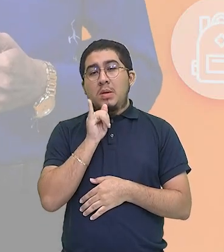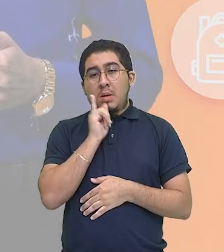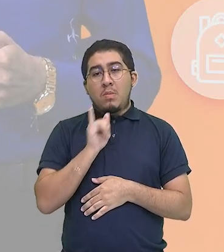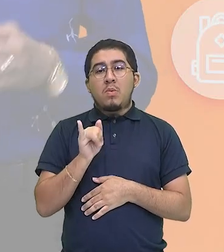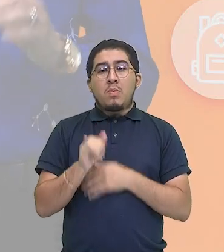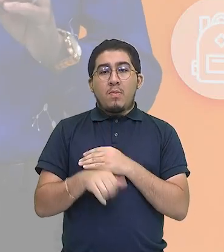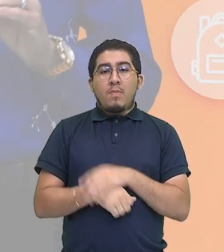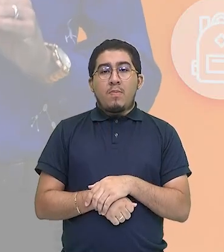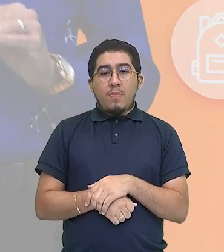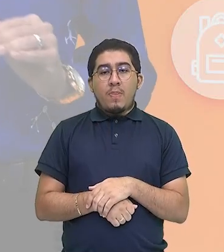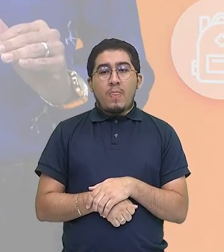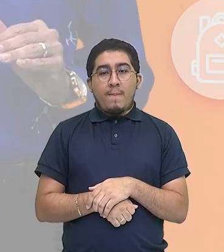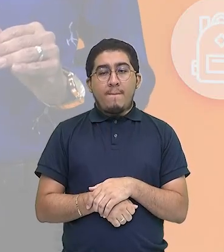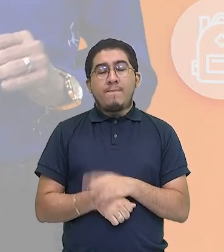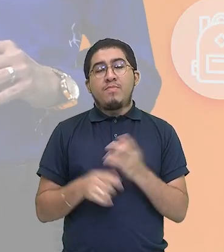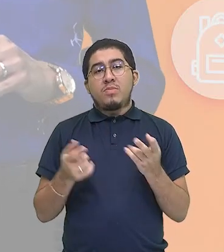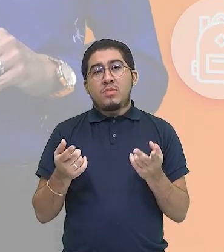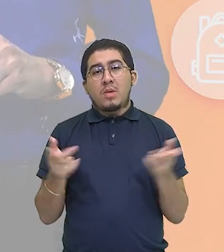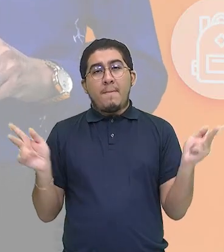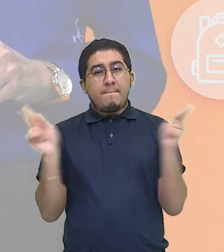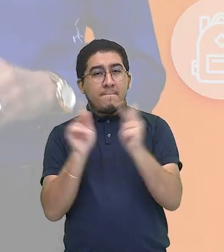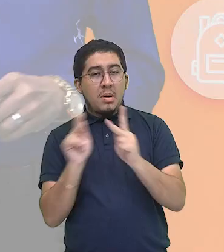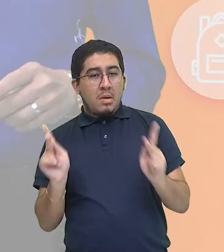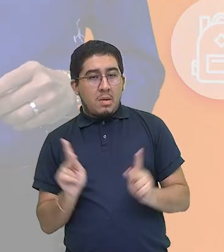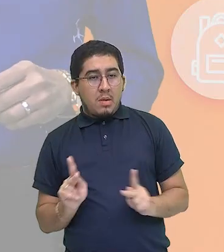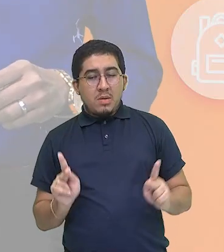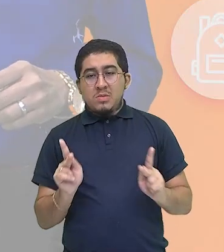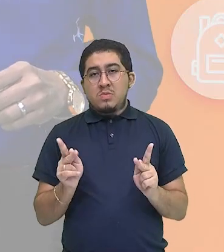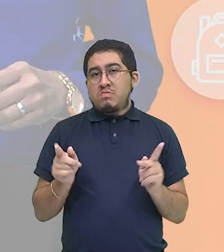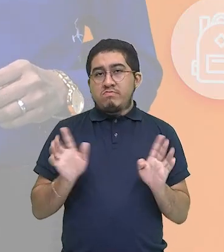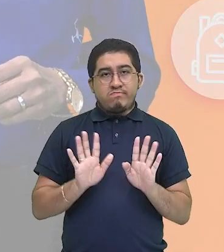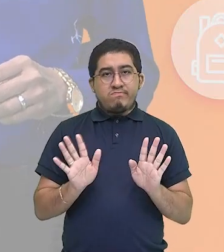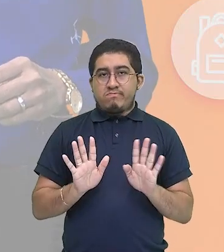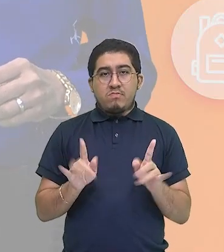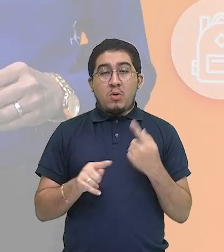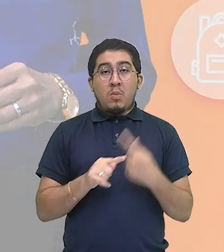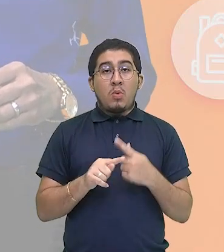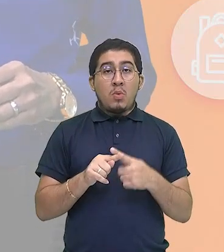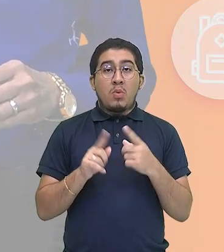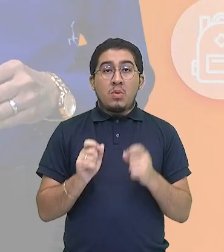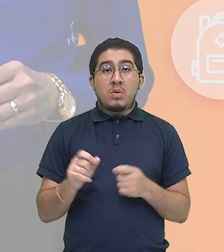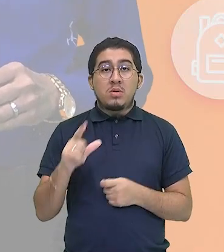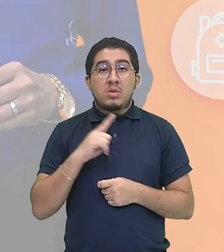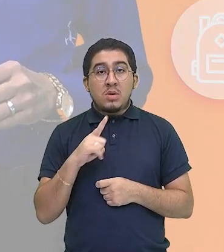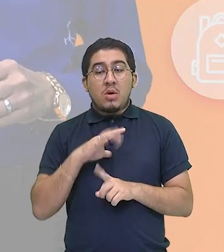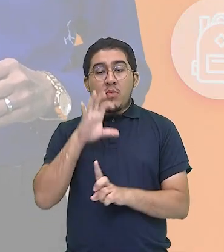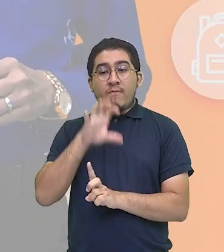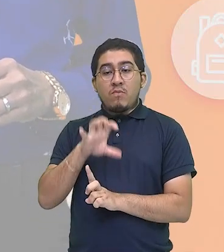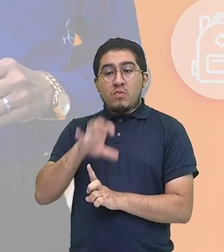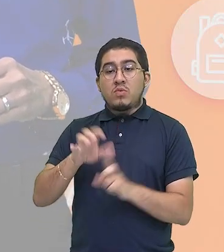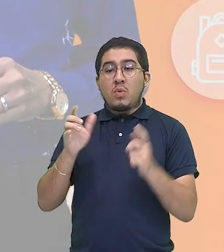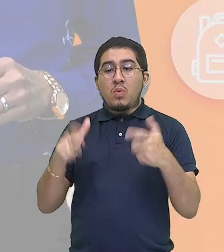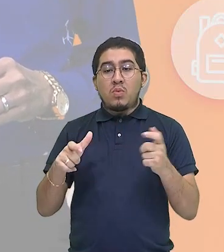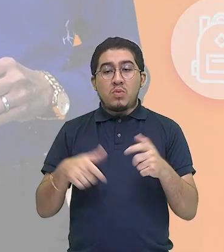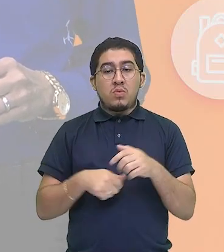receber de uma forma passiva ou quieta. Por quê? Porque elas estavam sendo influenciadas